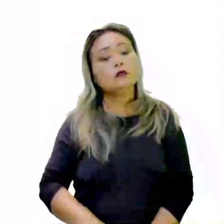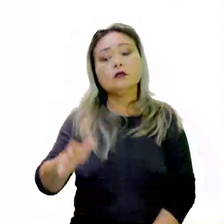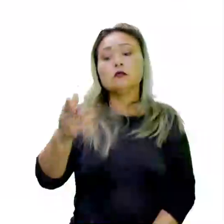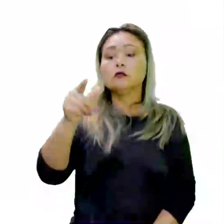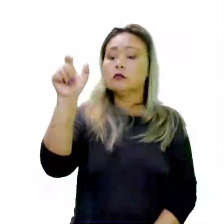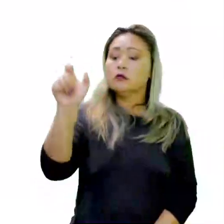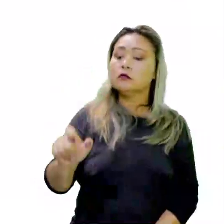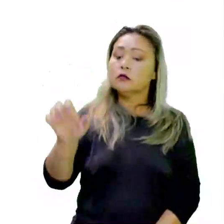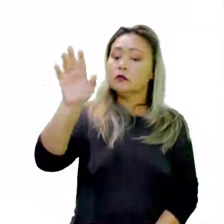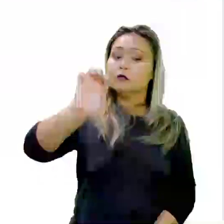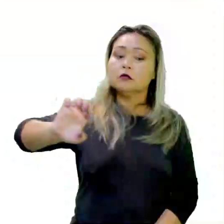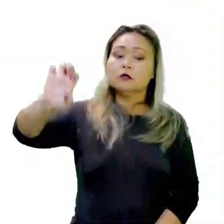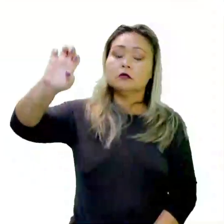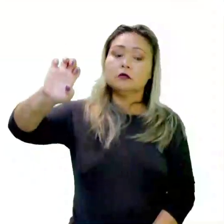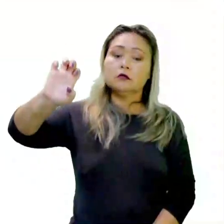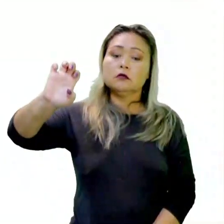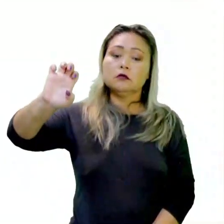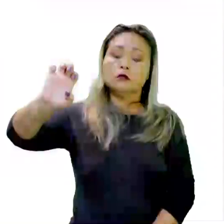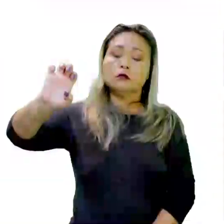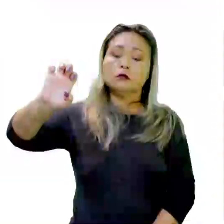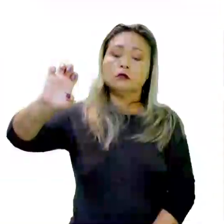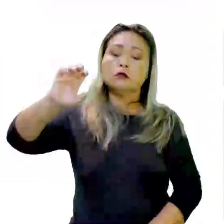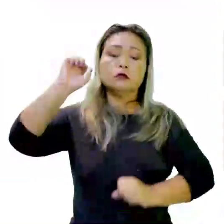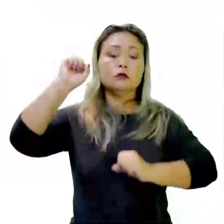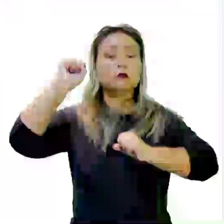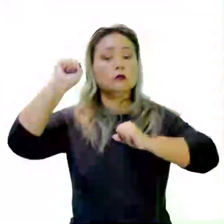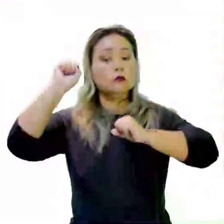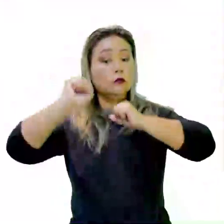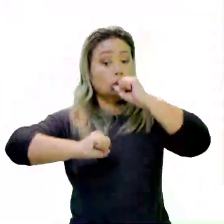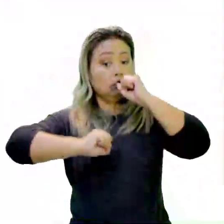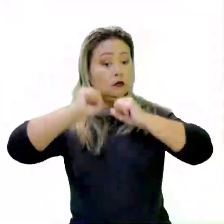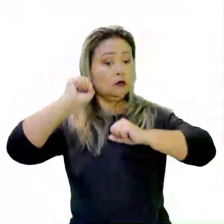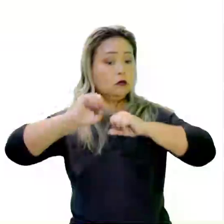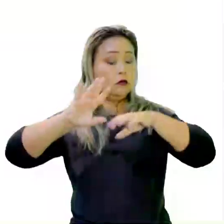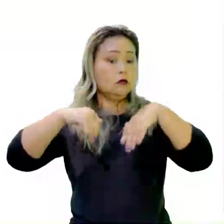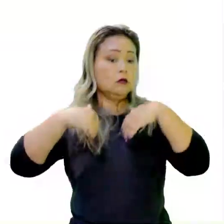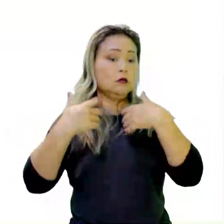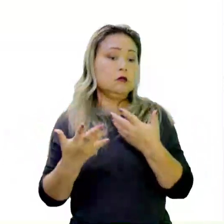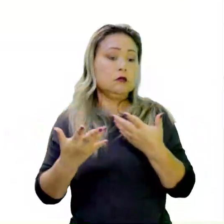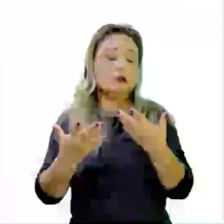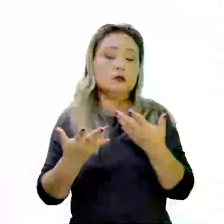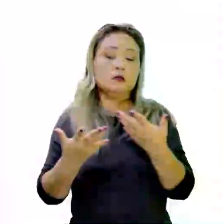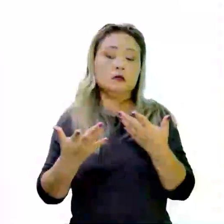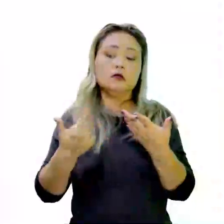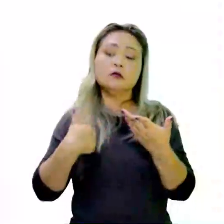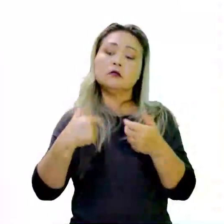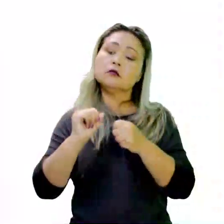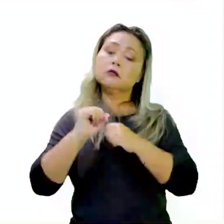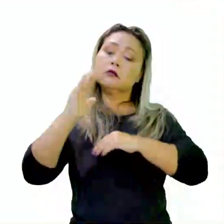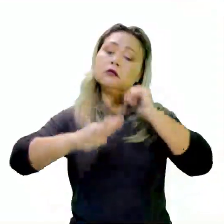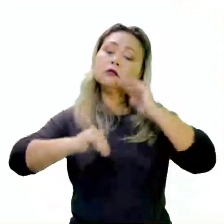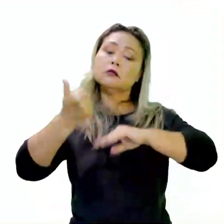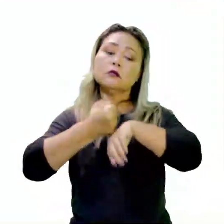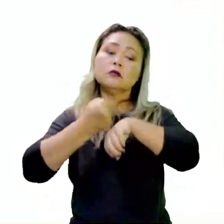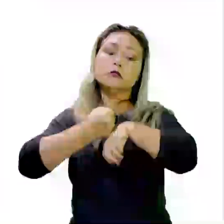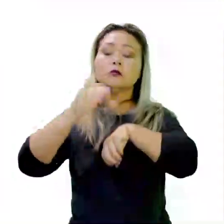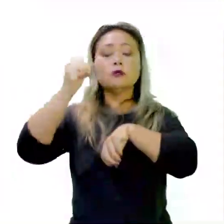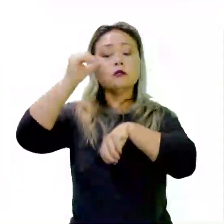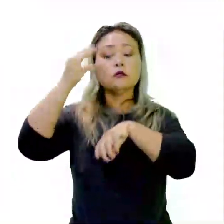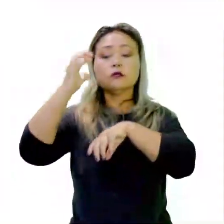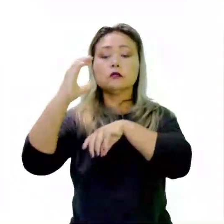Então, o homem europeu, diante da industrialização, os artistas buscou, então, o